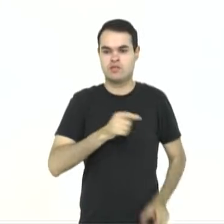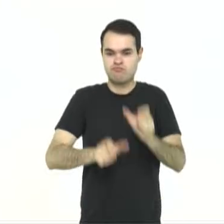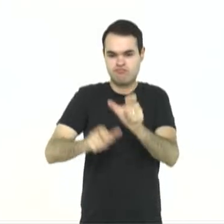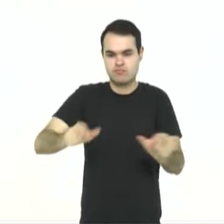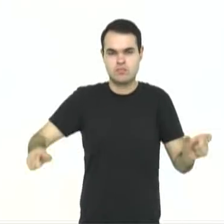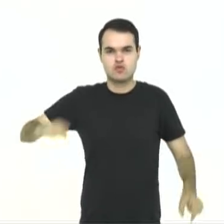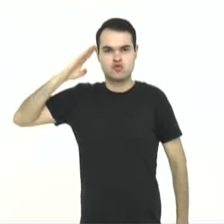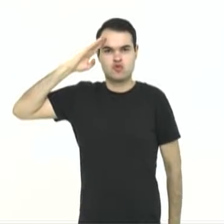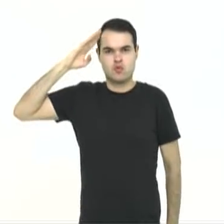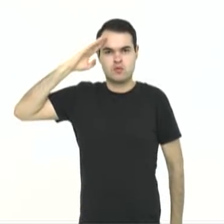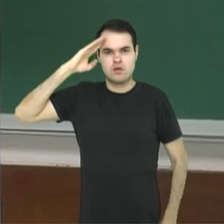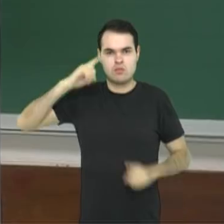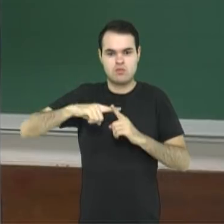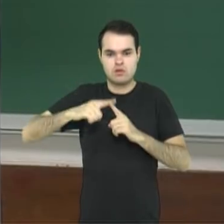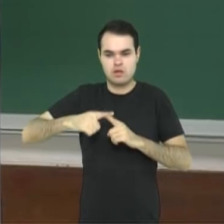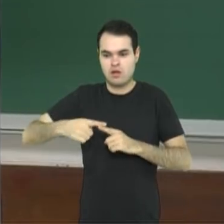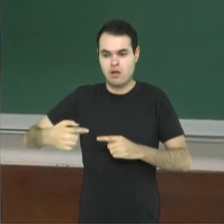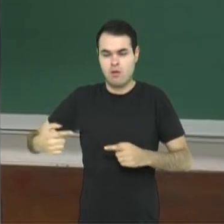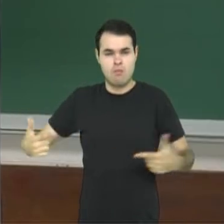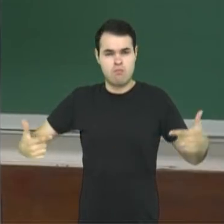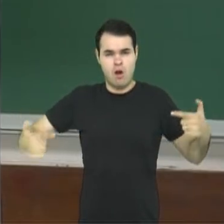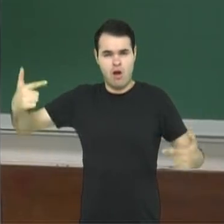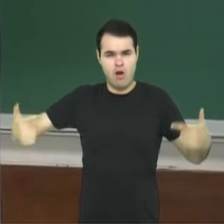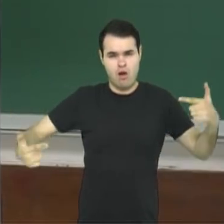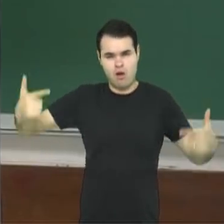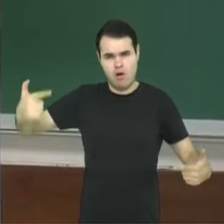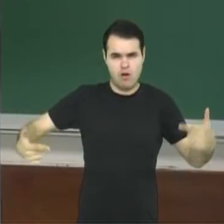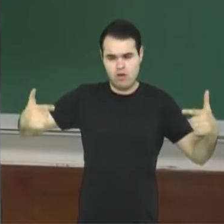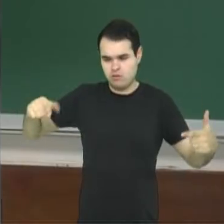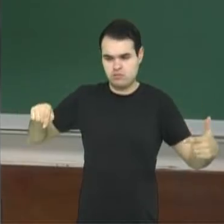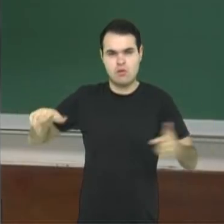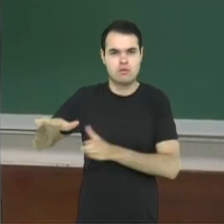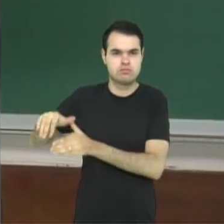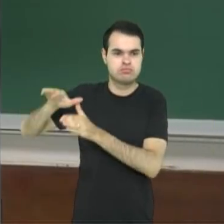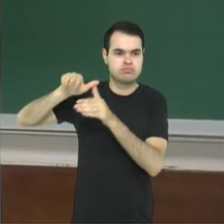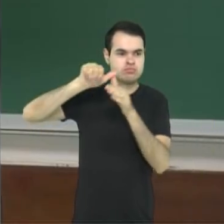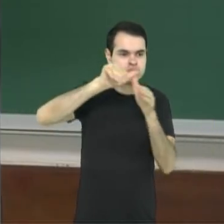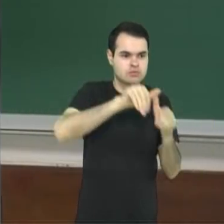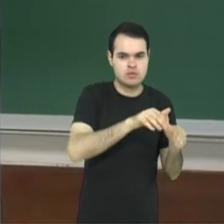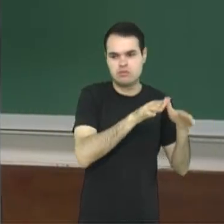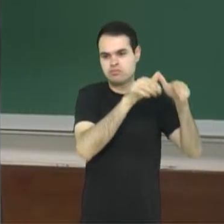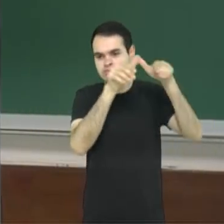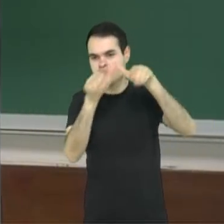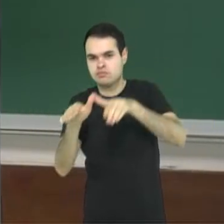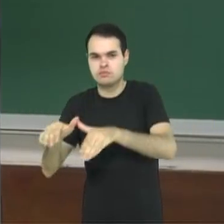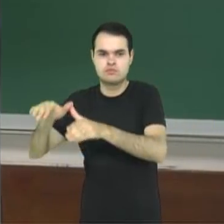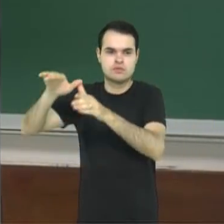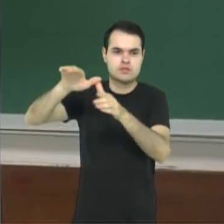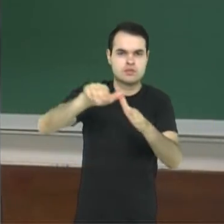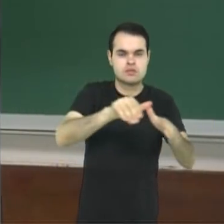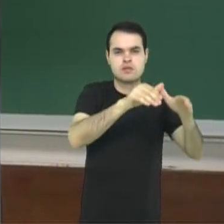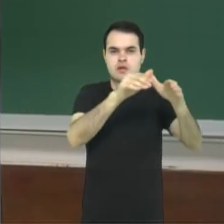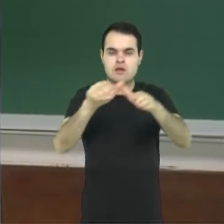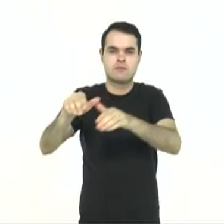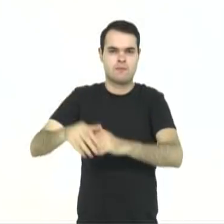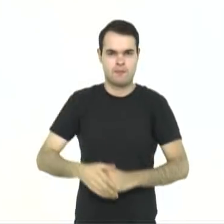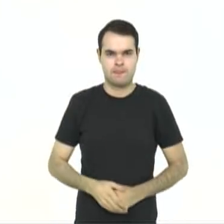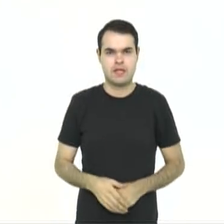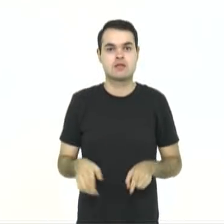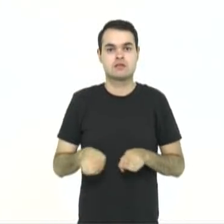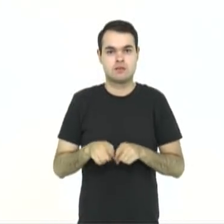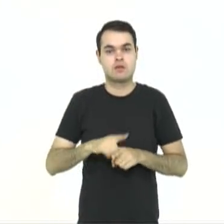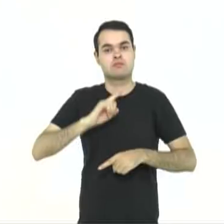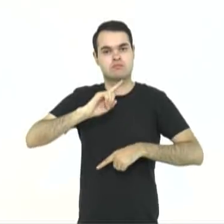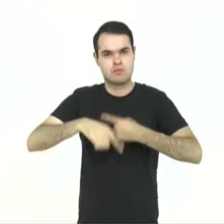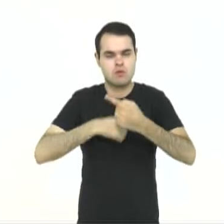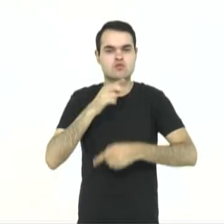mensagens pelos campos de guerra, né? Então isso a gente tem aí nos livros de história. né? Também eles utilizavam os cavalos,